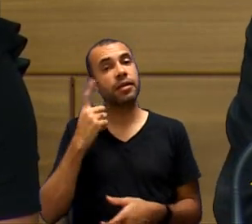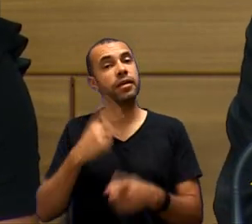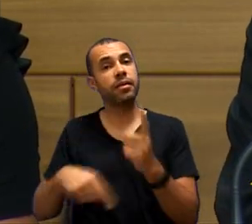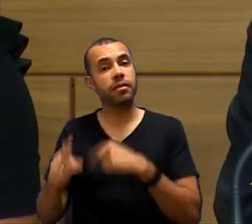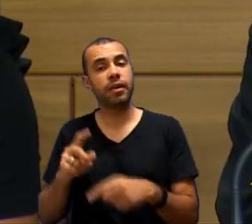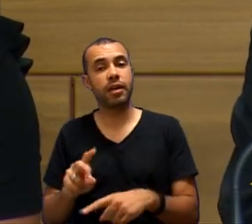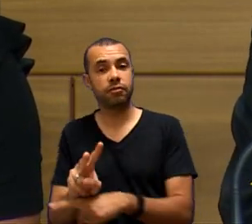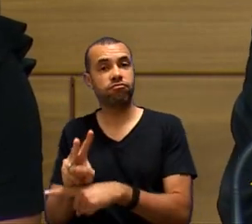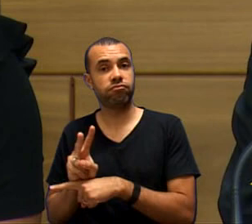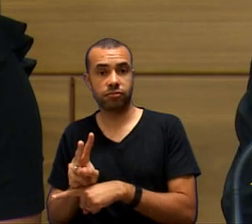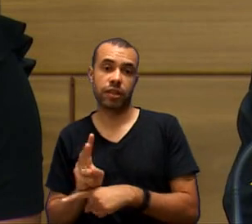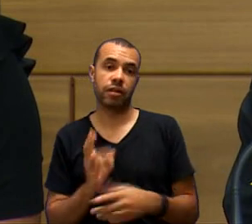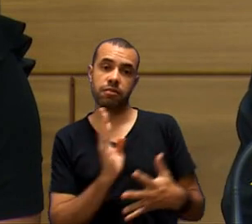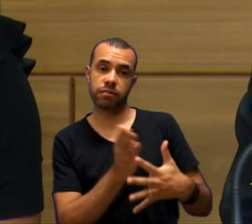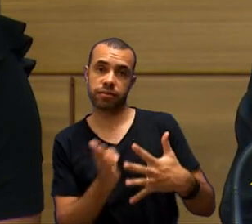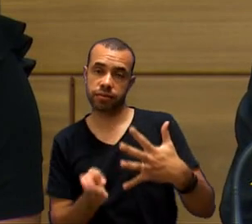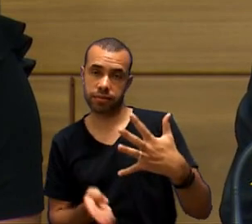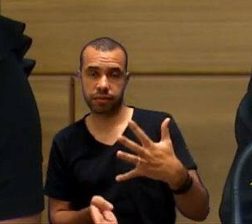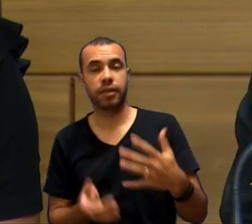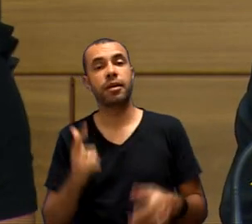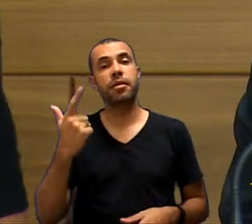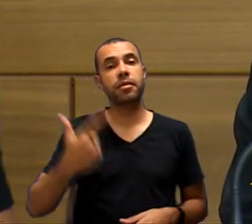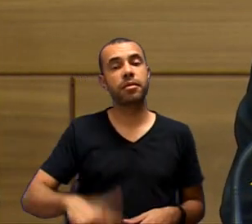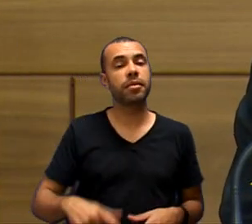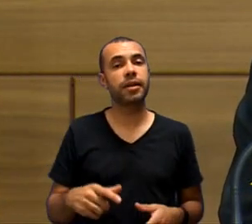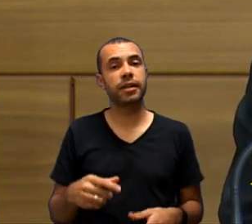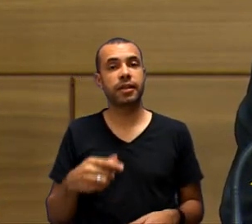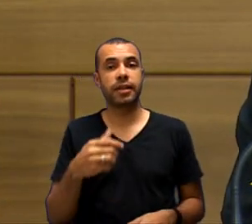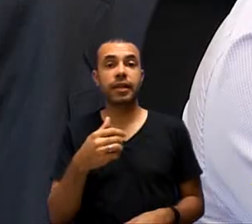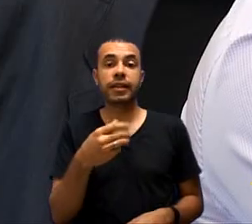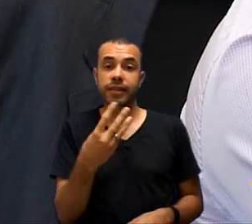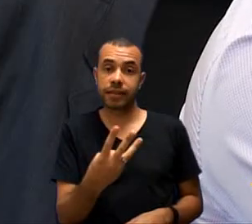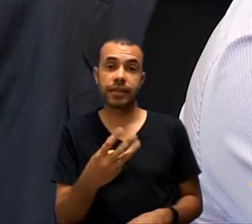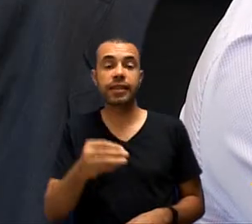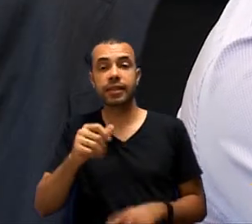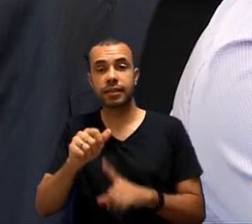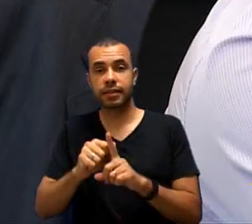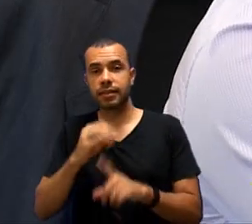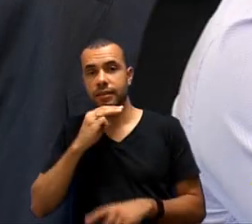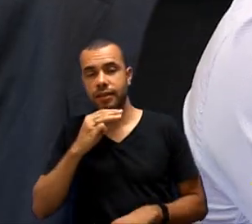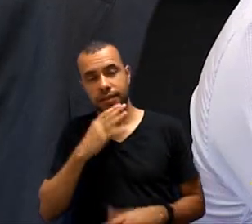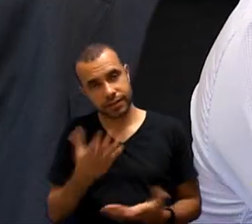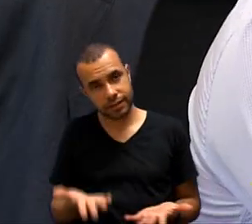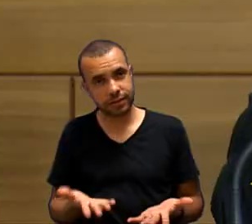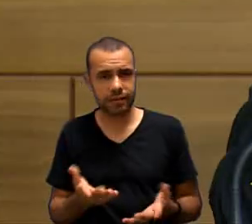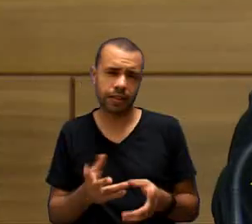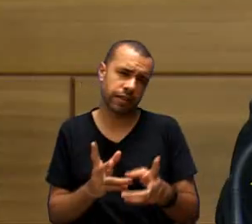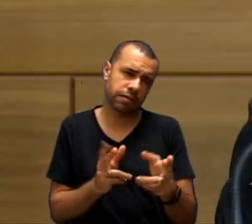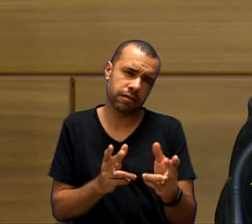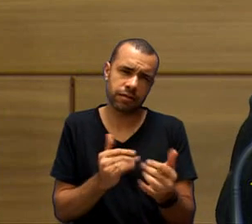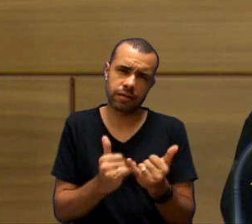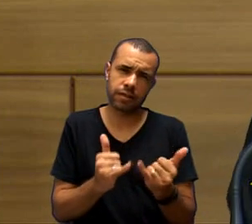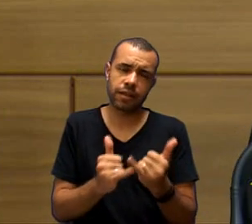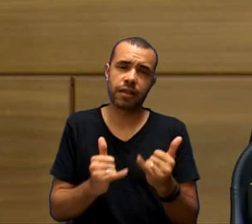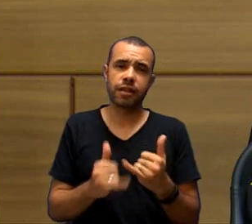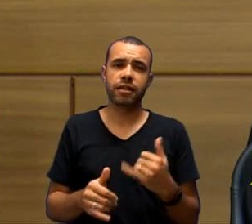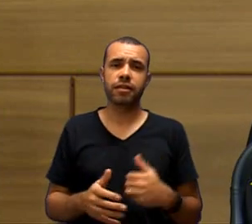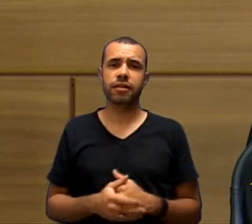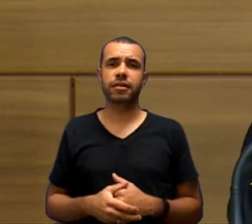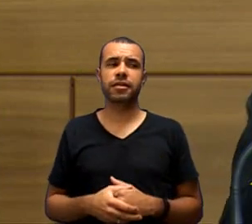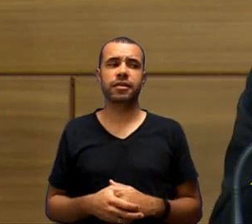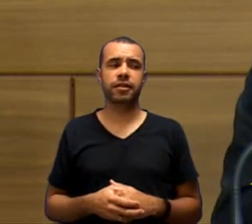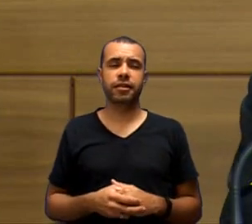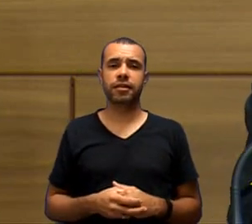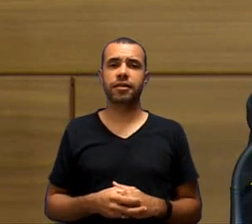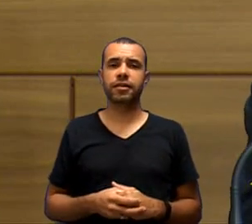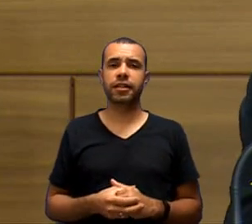financiada. E a 13 de março segue no mesmo caminho. Ah, então tende Sim. a se transformar em financiada. Mas há um fato que eu fiz questão de